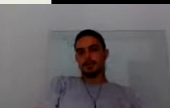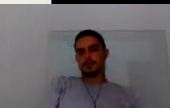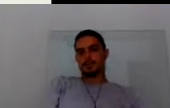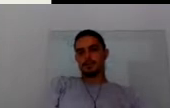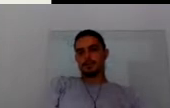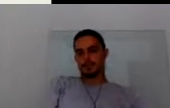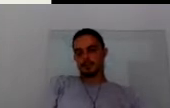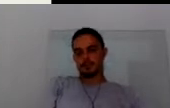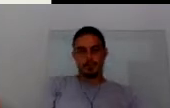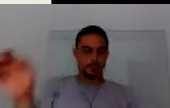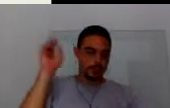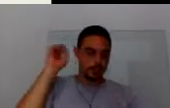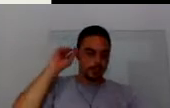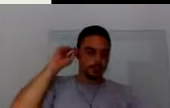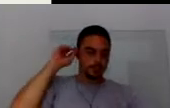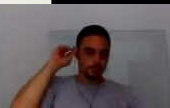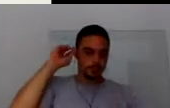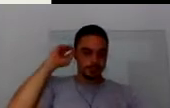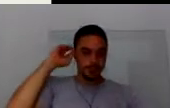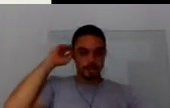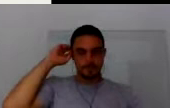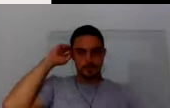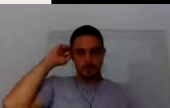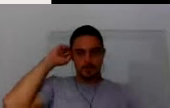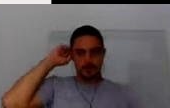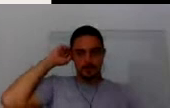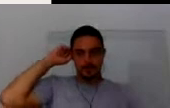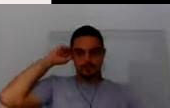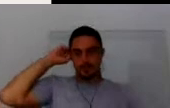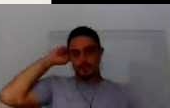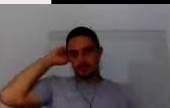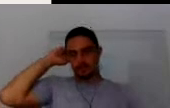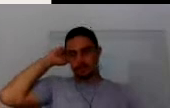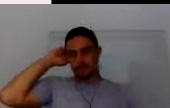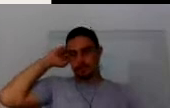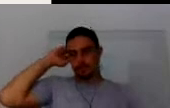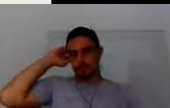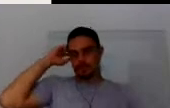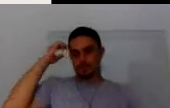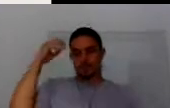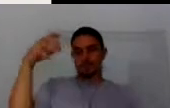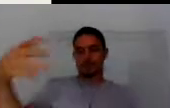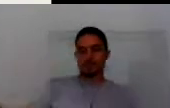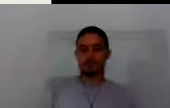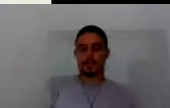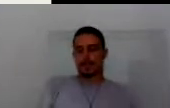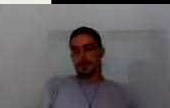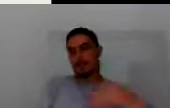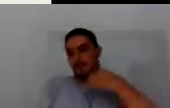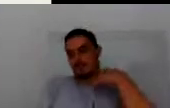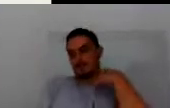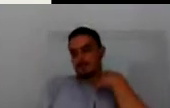E esses sedimentos eles vão ser todos depositados nos cursos d'água. Óbvio que a gente vai reduzir vazão, a gente pode